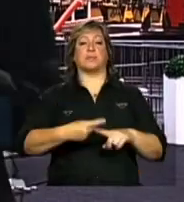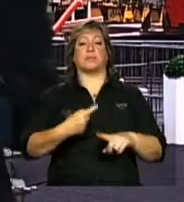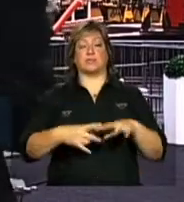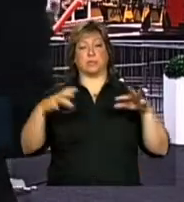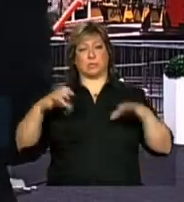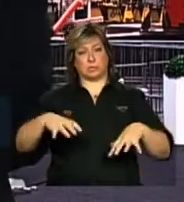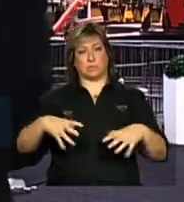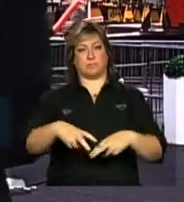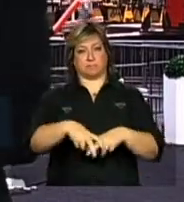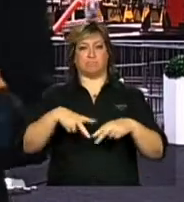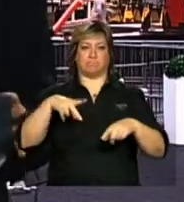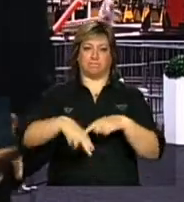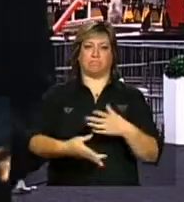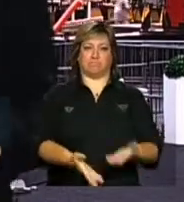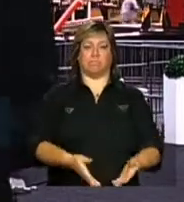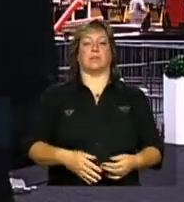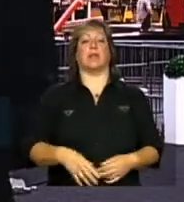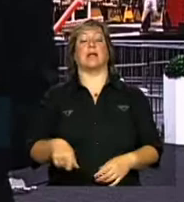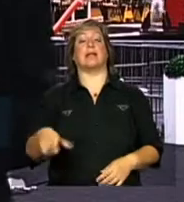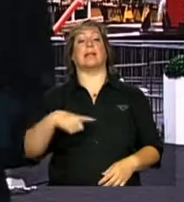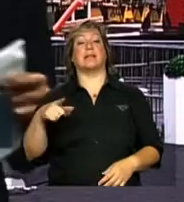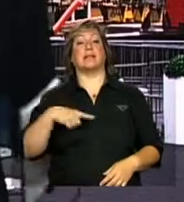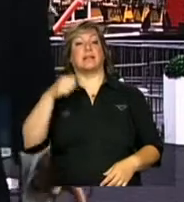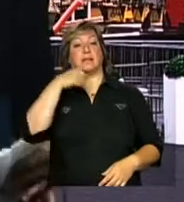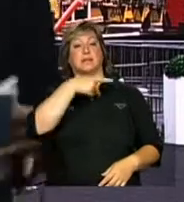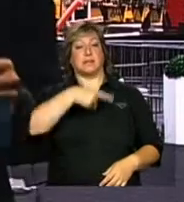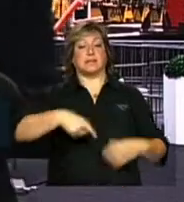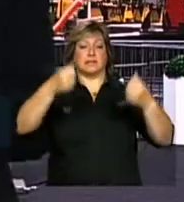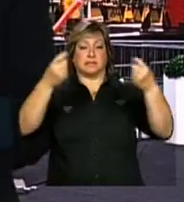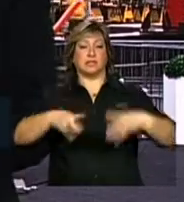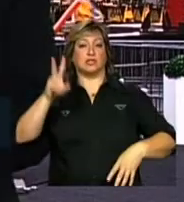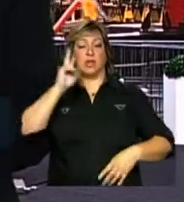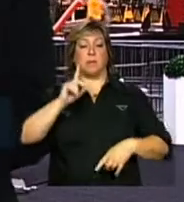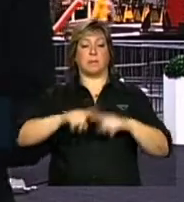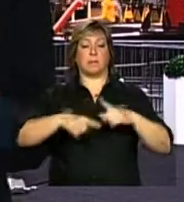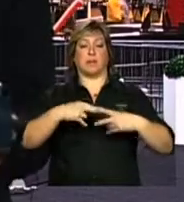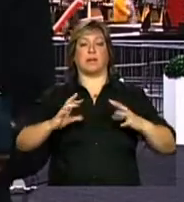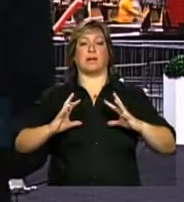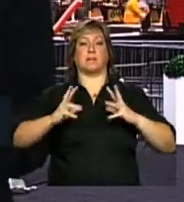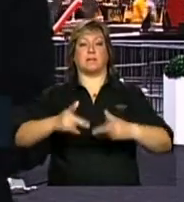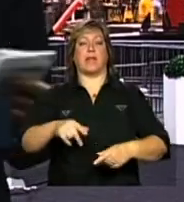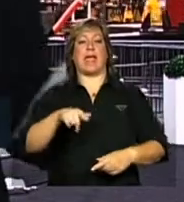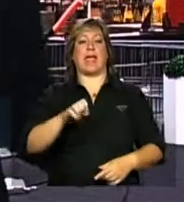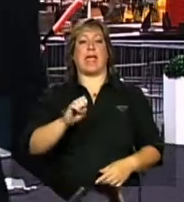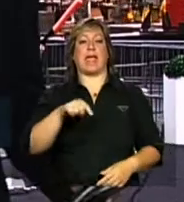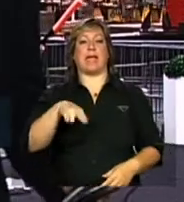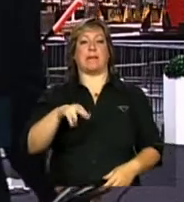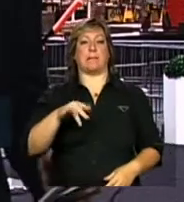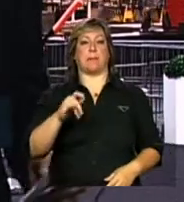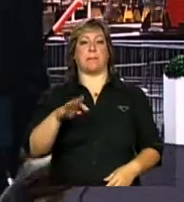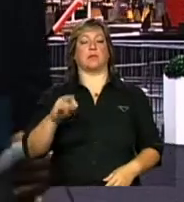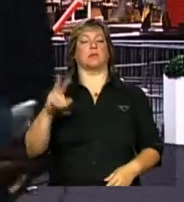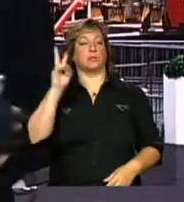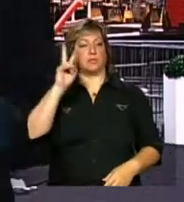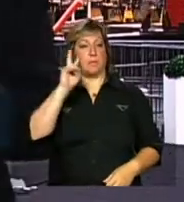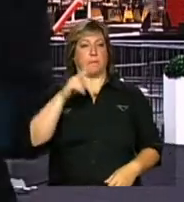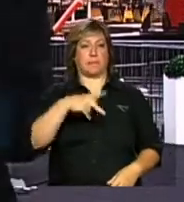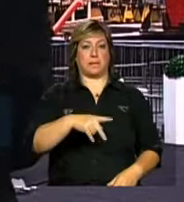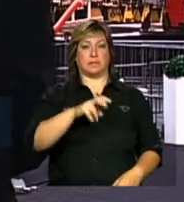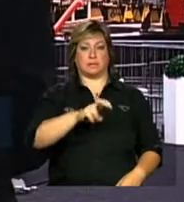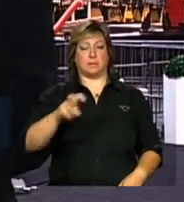a nacionalização dos equipamentos que entram na montagem das plataformas, como por exemplo a P55 e